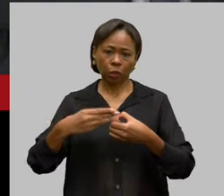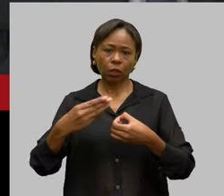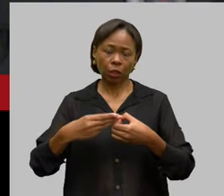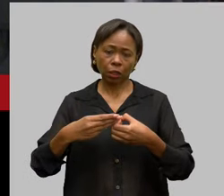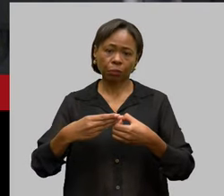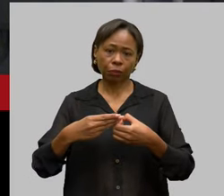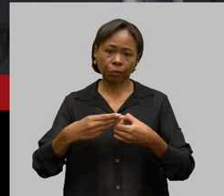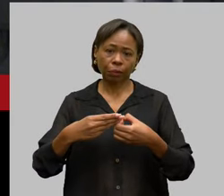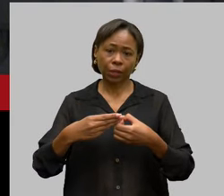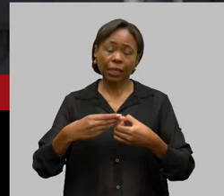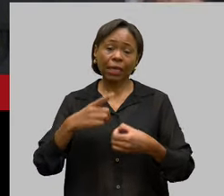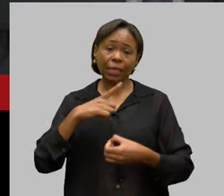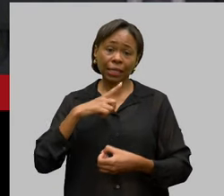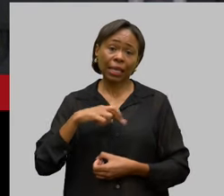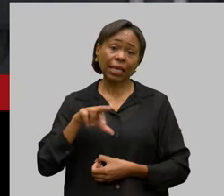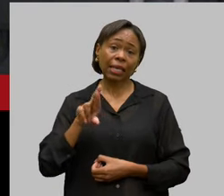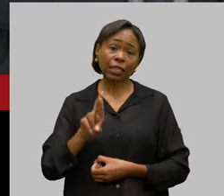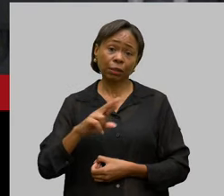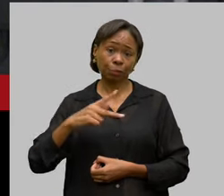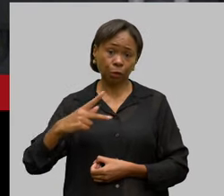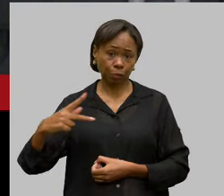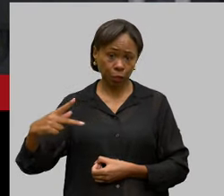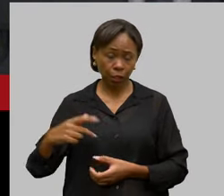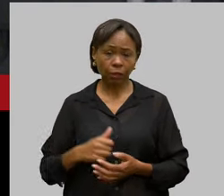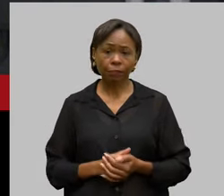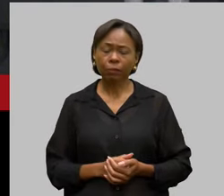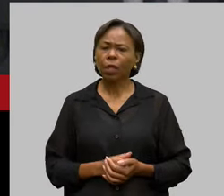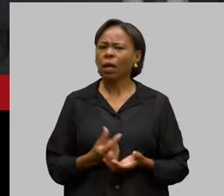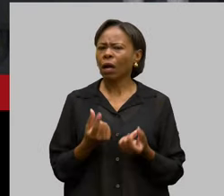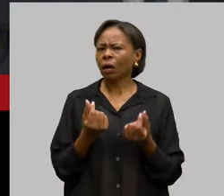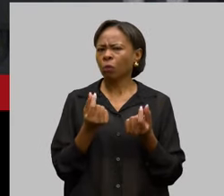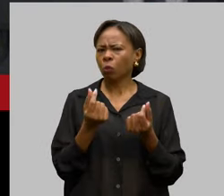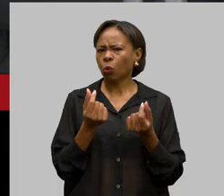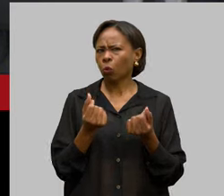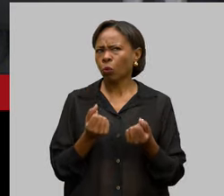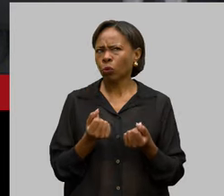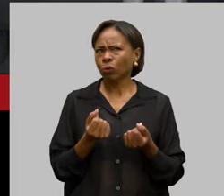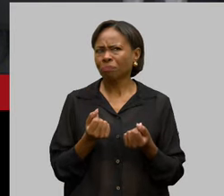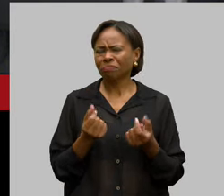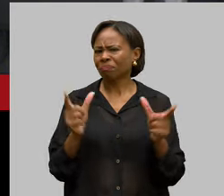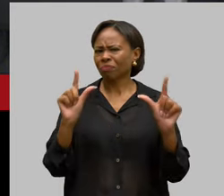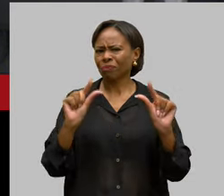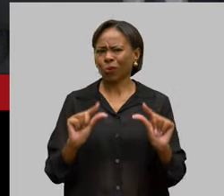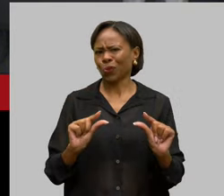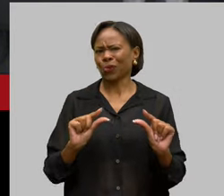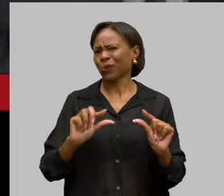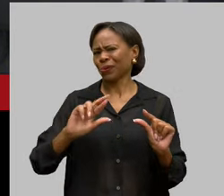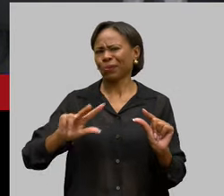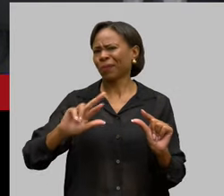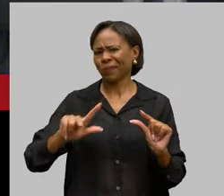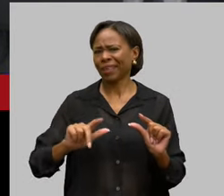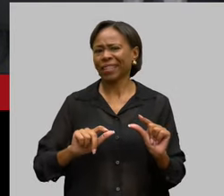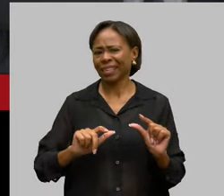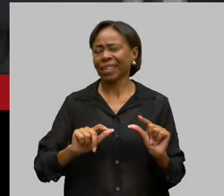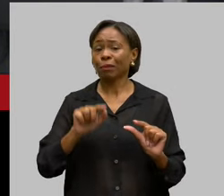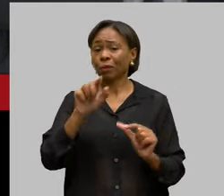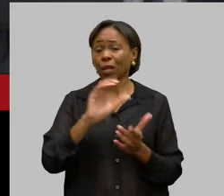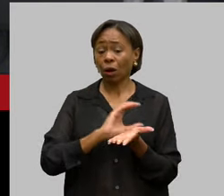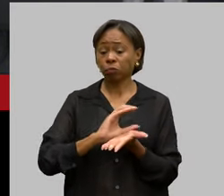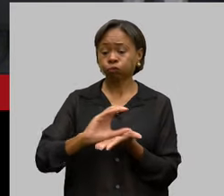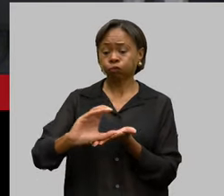recursos que são transferidos desde que exista a seriedade tá para você colocar na